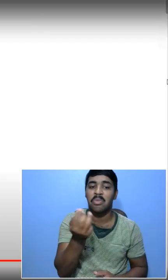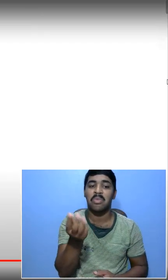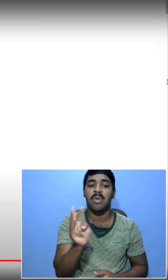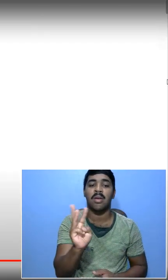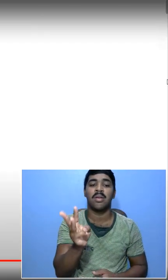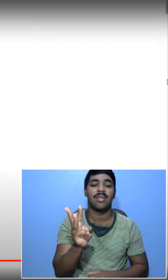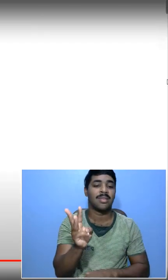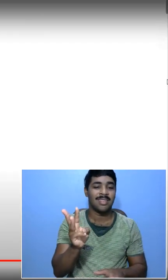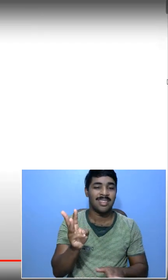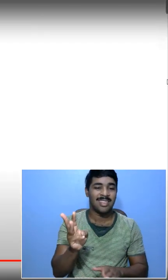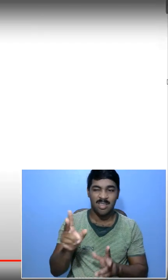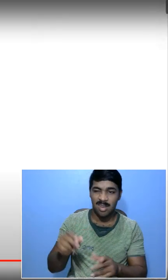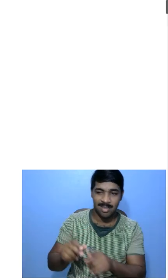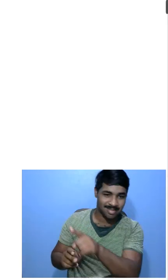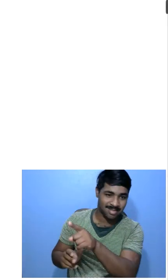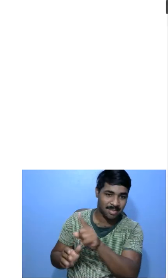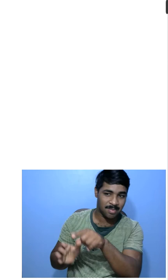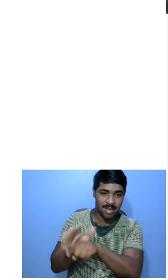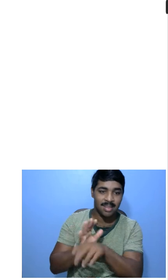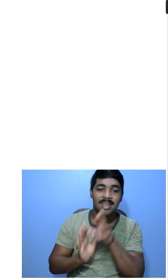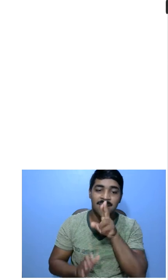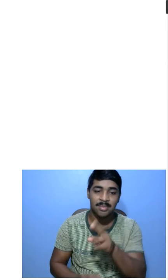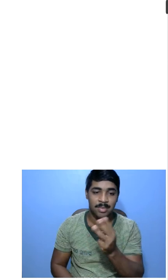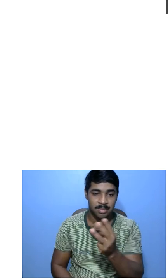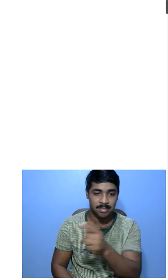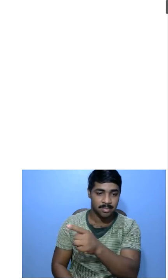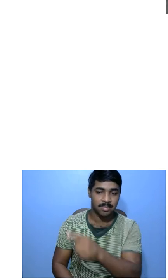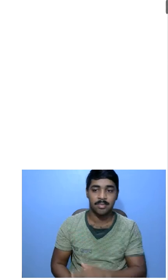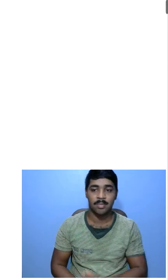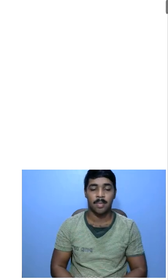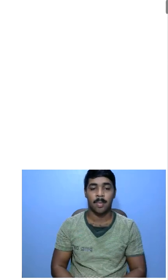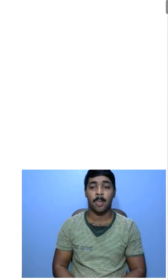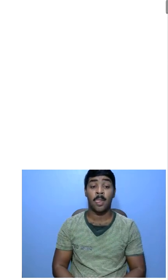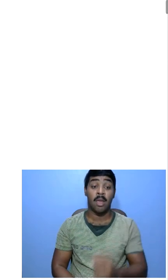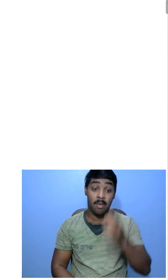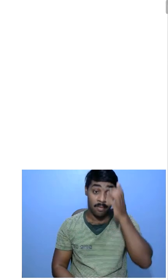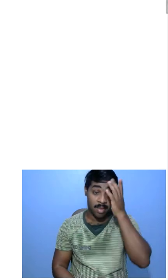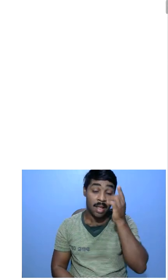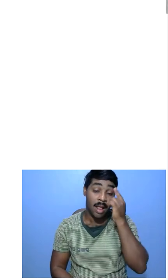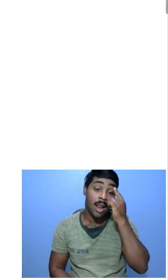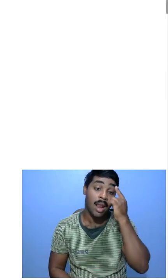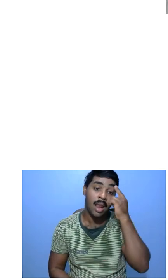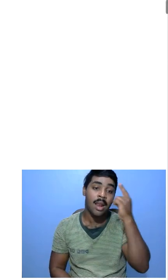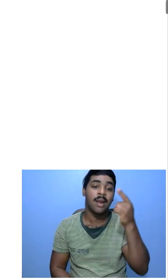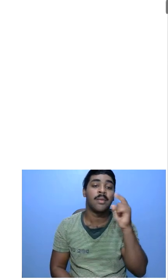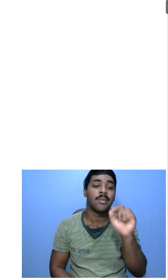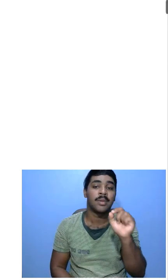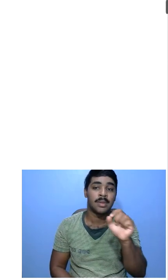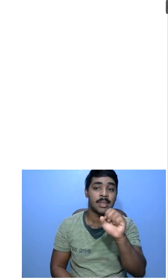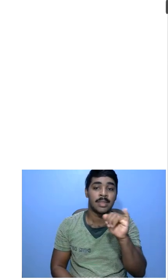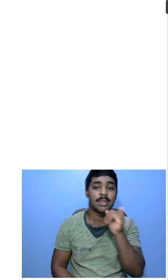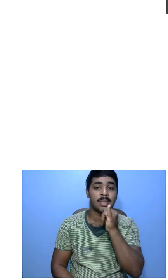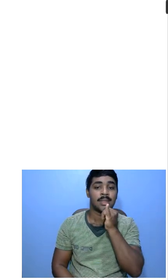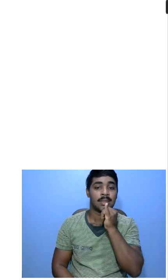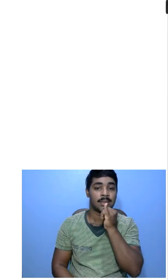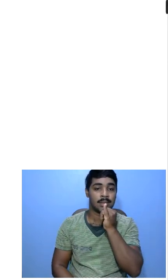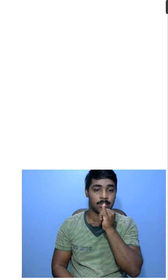aqui é a nossa resposta. Para facilitar, né, o módulo, se você tiver um